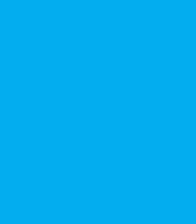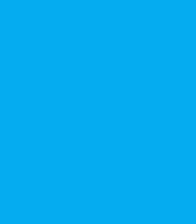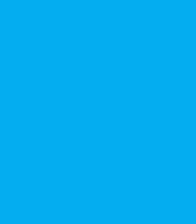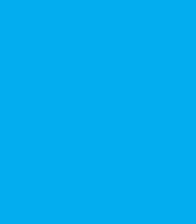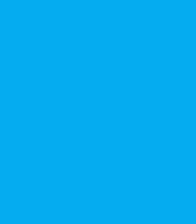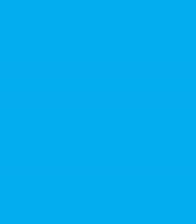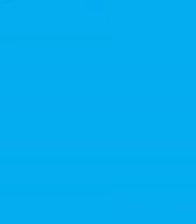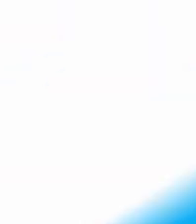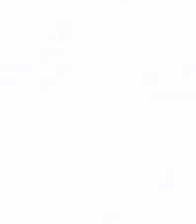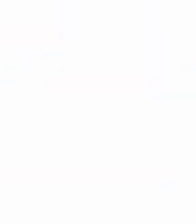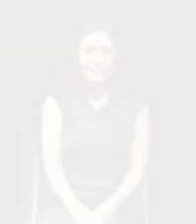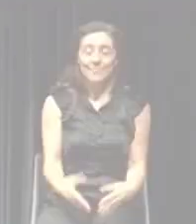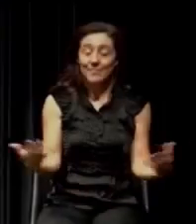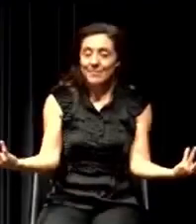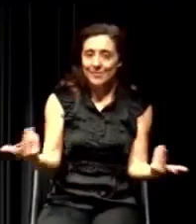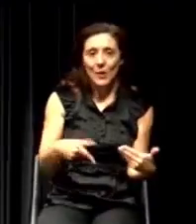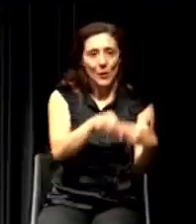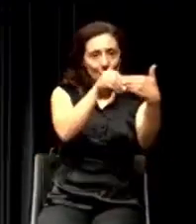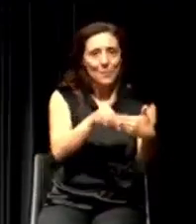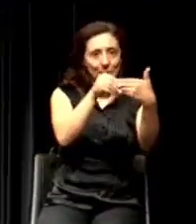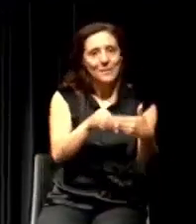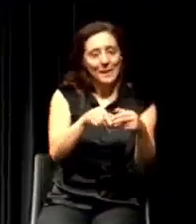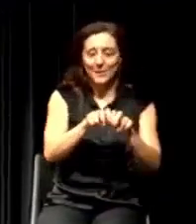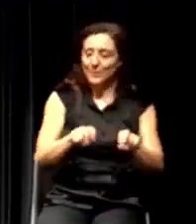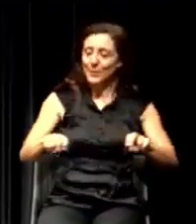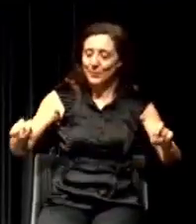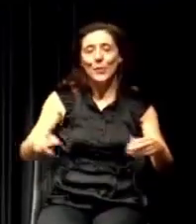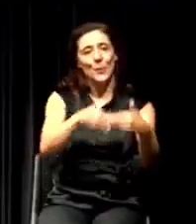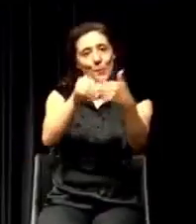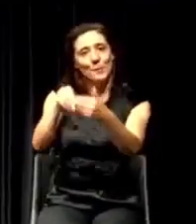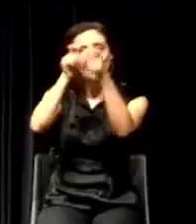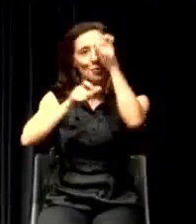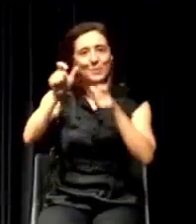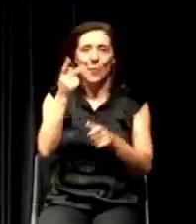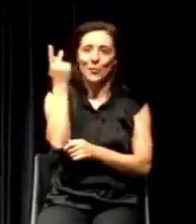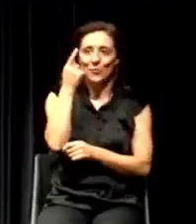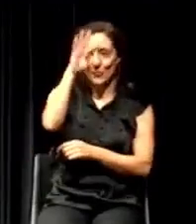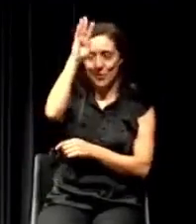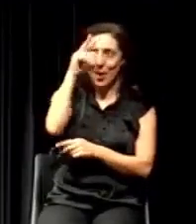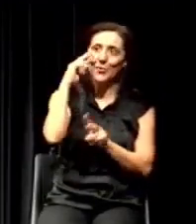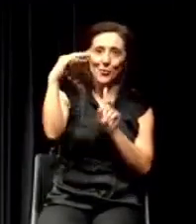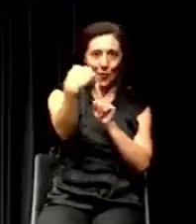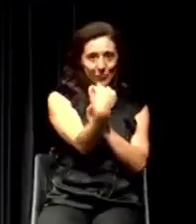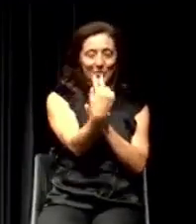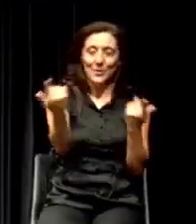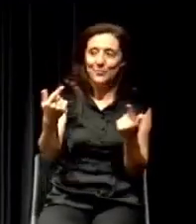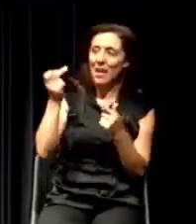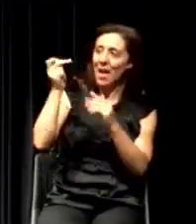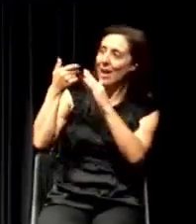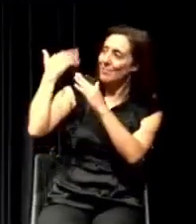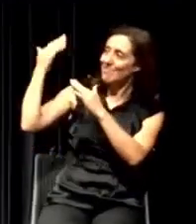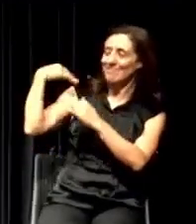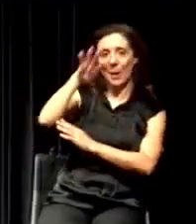o cumprimento a mesa cumprimentou os bracarenses no chão assistir e nos últimos anos